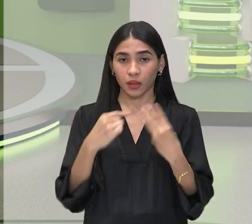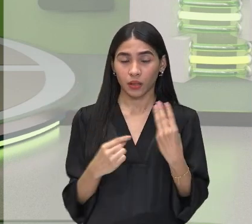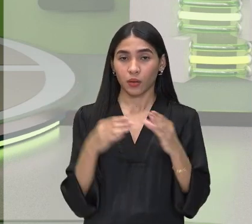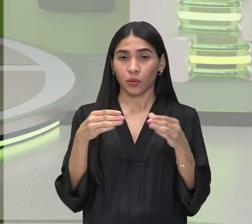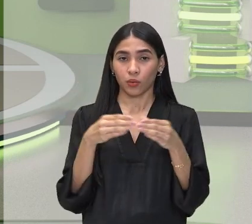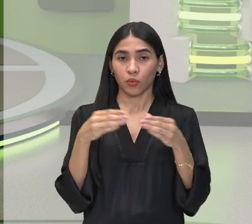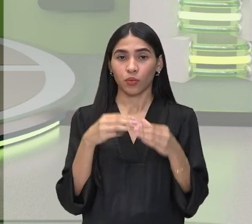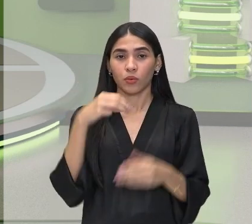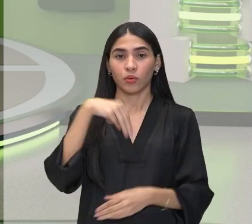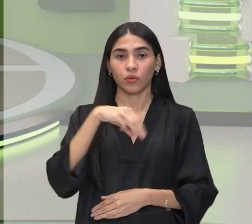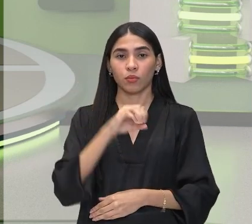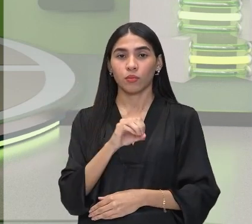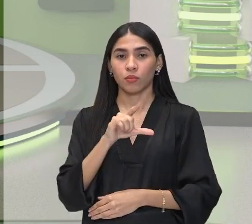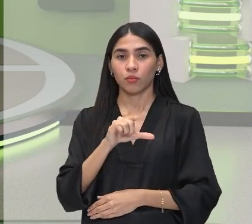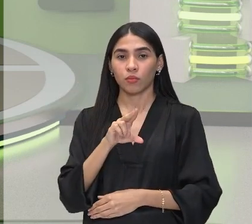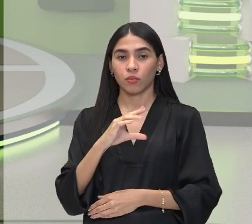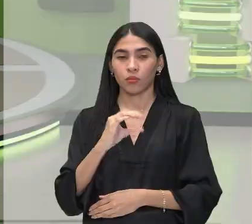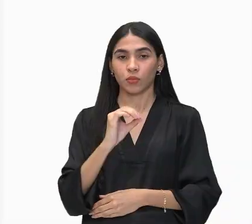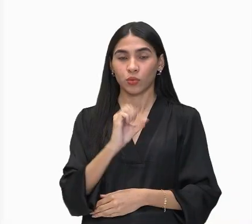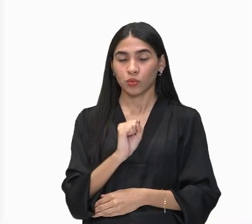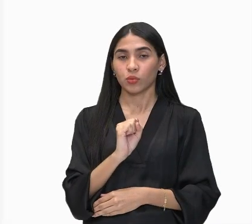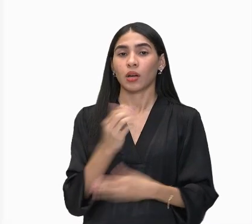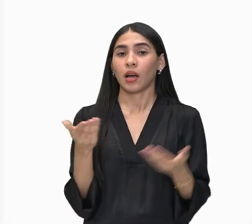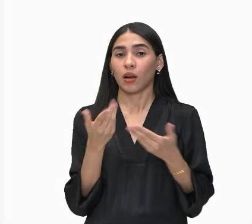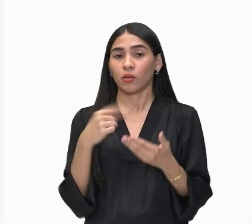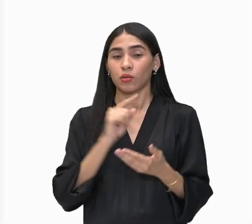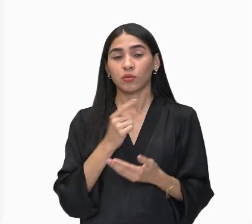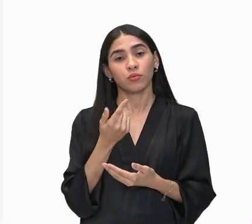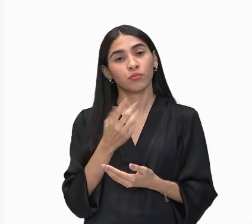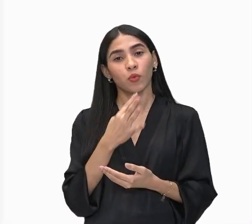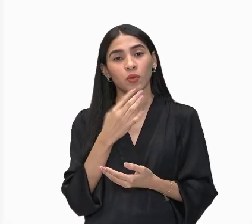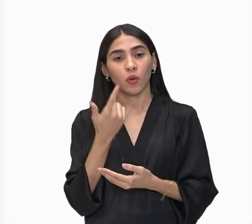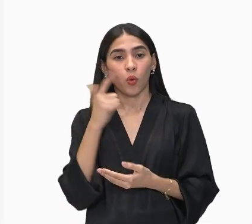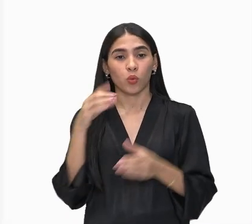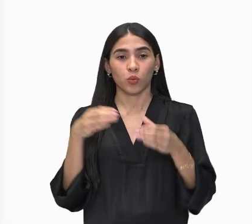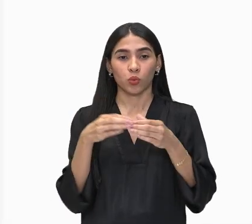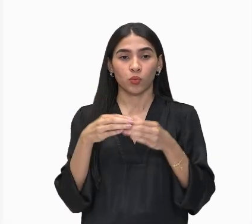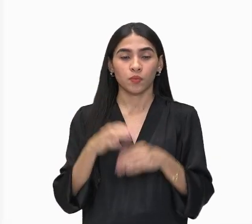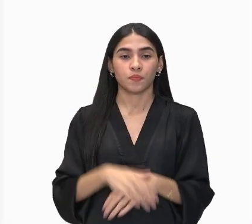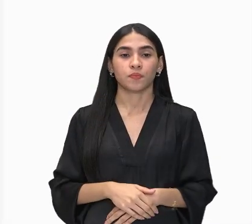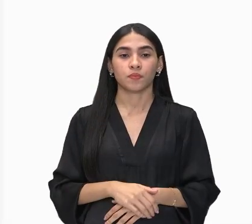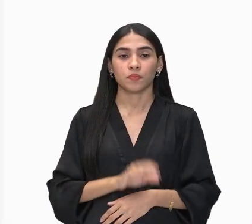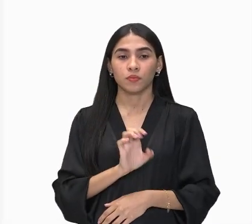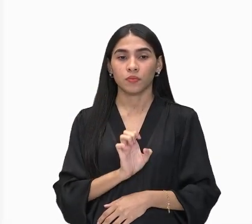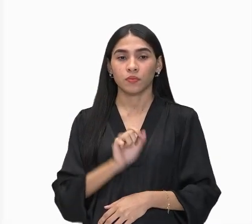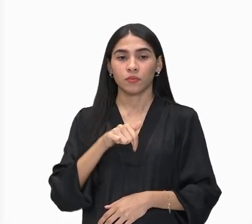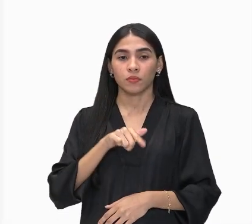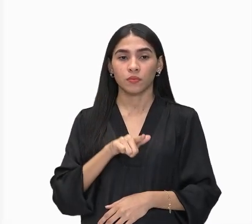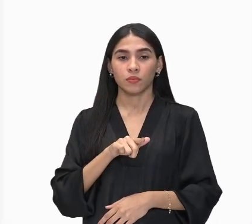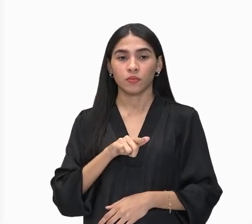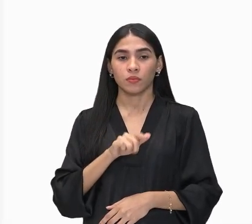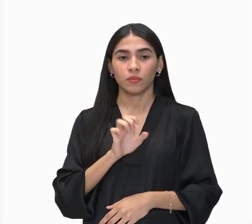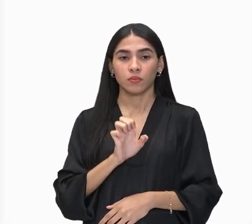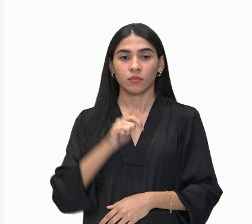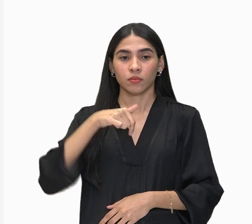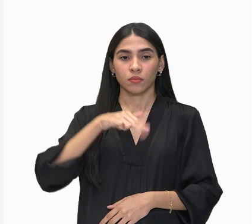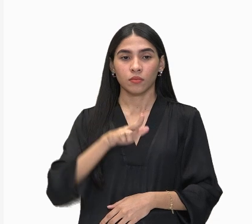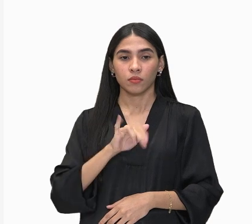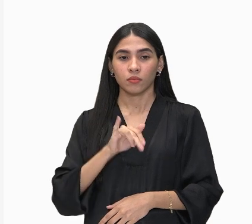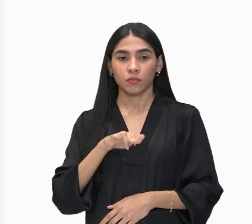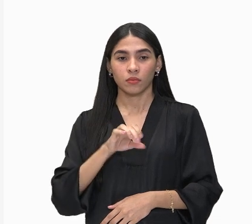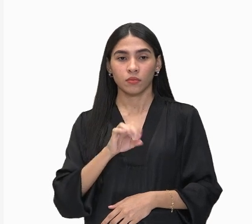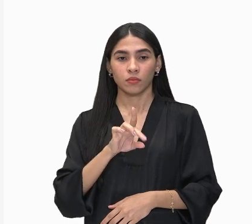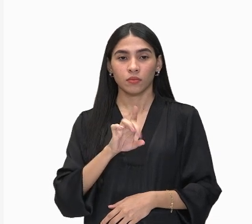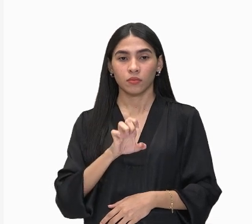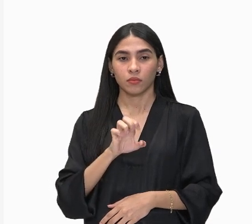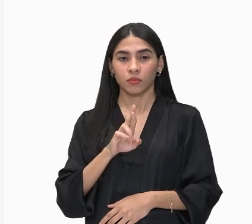dos moluscos, e agora vamos conhecer o próximo grupo de animais, que são os equinodermas.